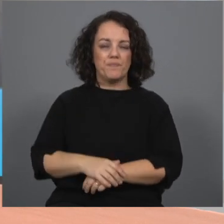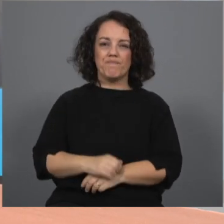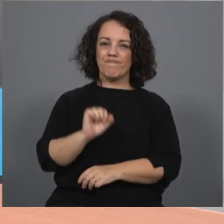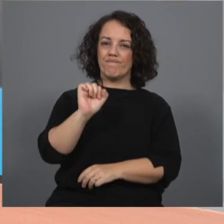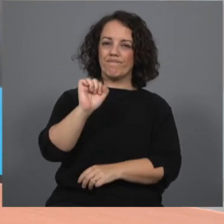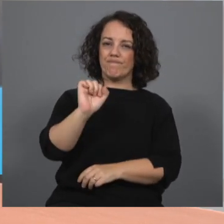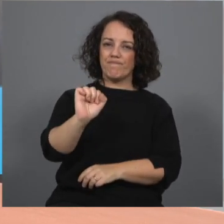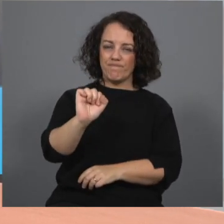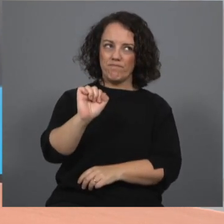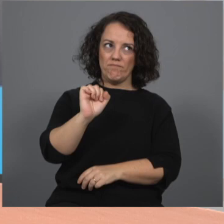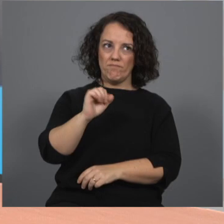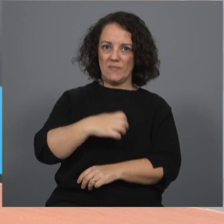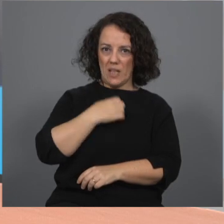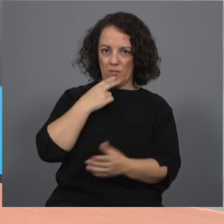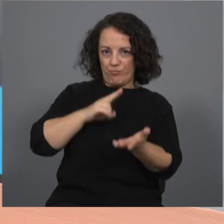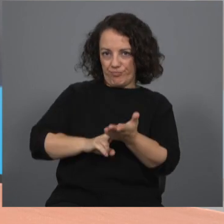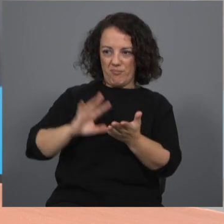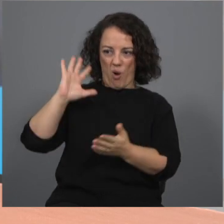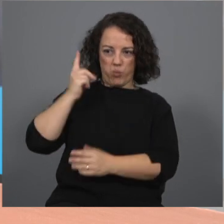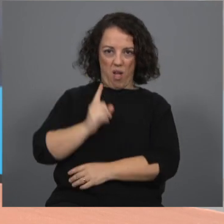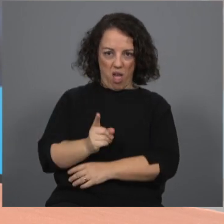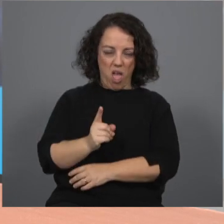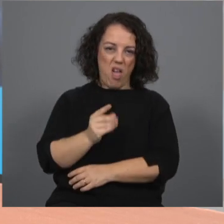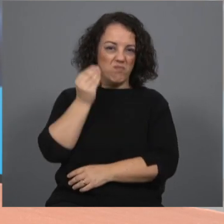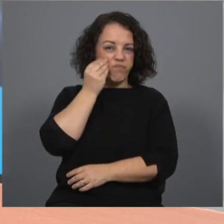Isso está a acontecer e tinha de acontecer assim?